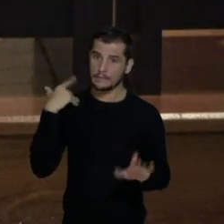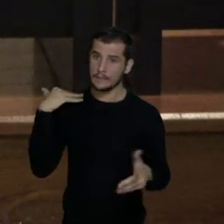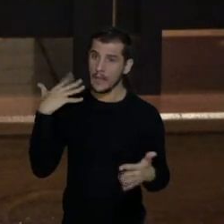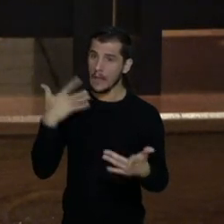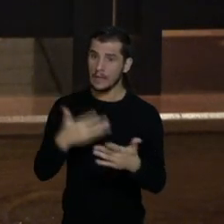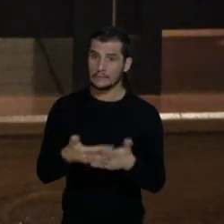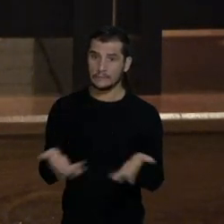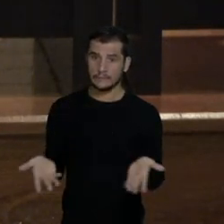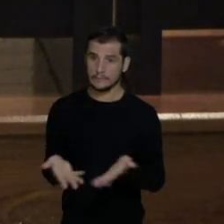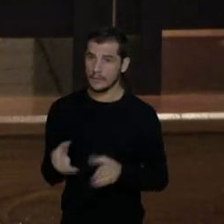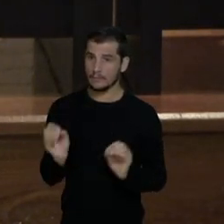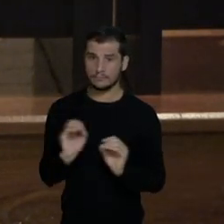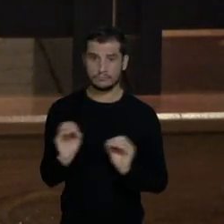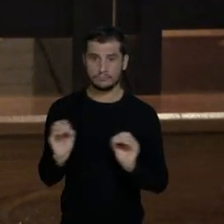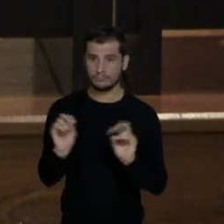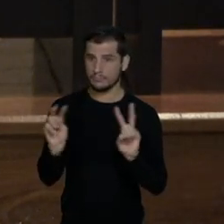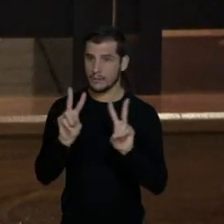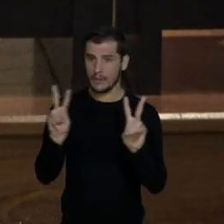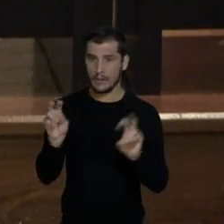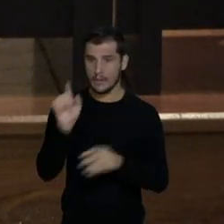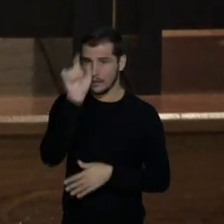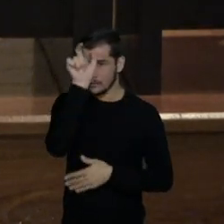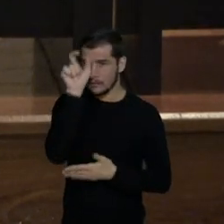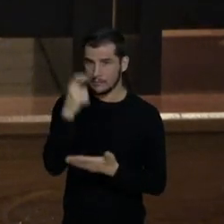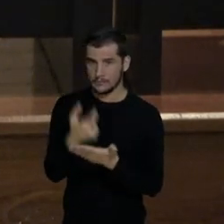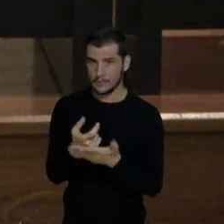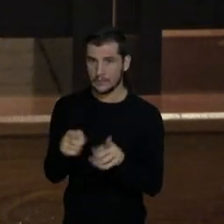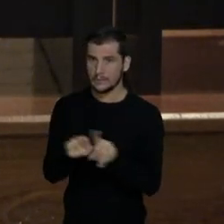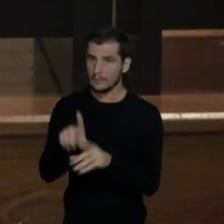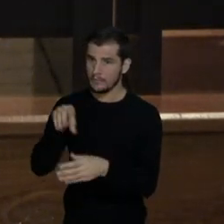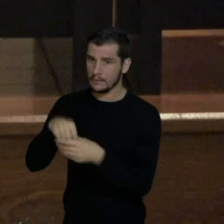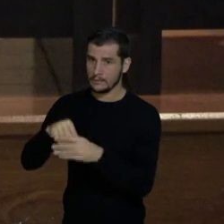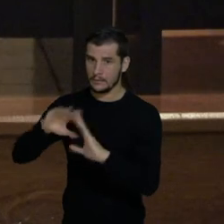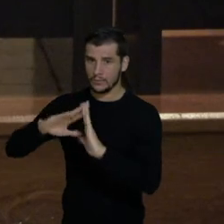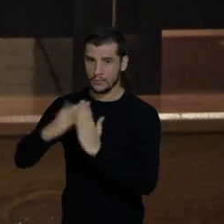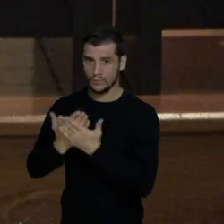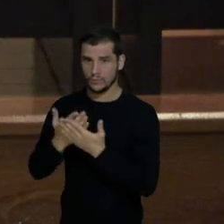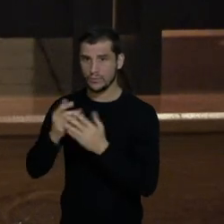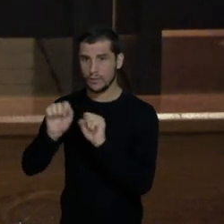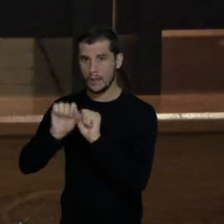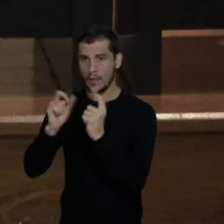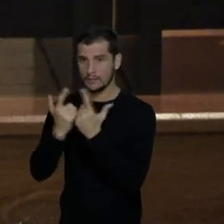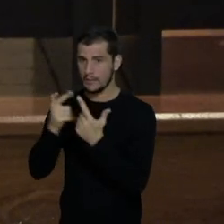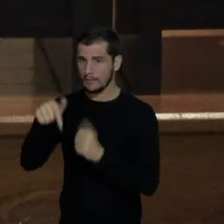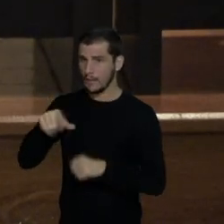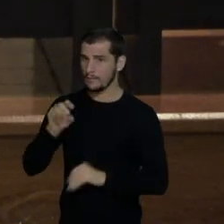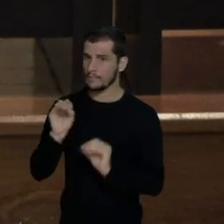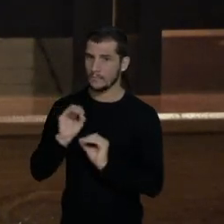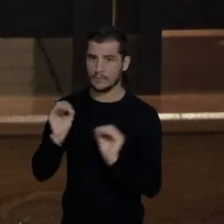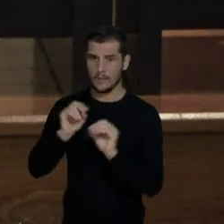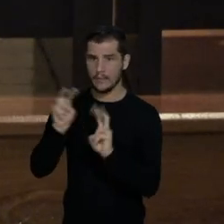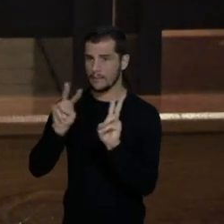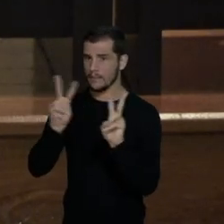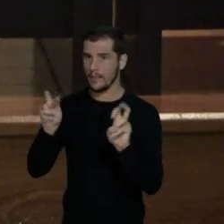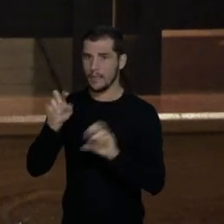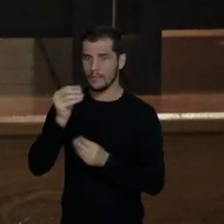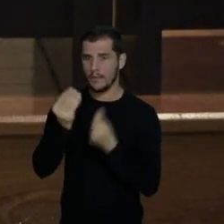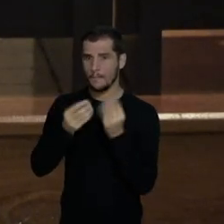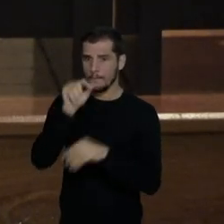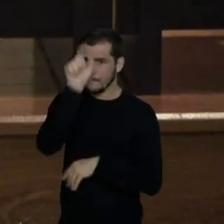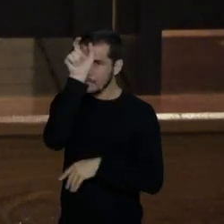formação da escola do Legislativo é o primeiro evento que a a gente tá tendo e tá debatendo essa temática que é